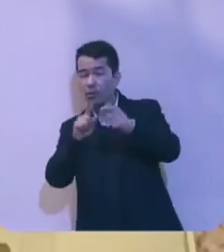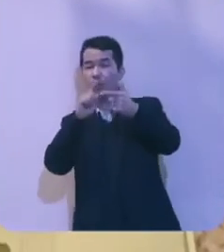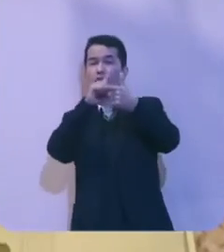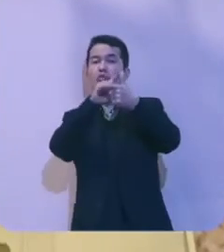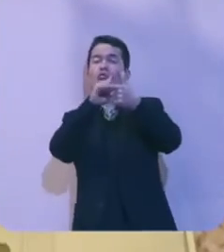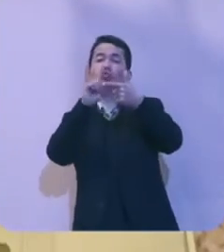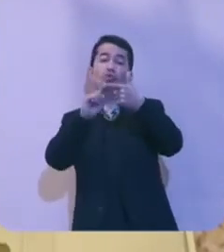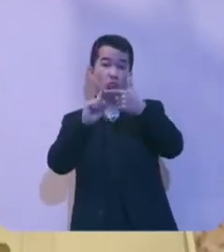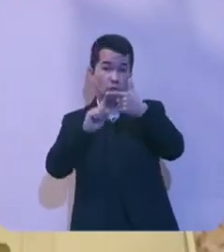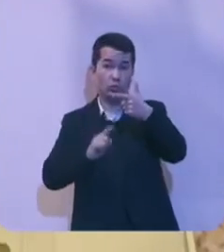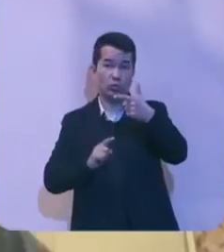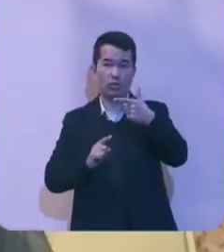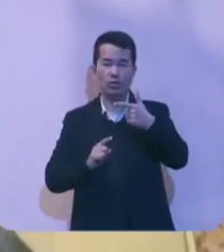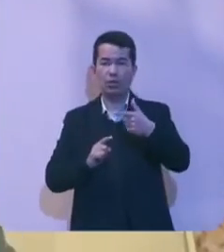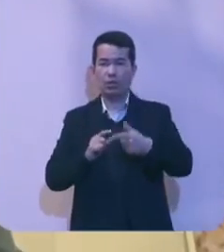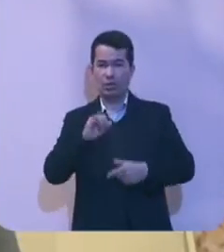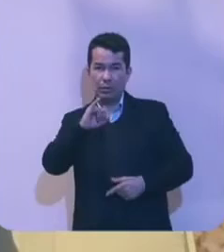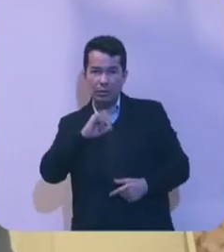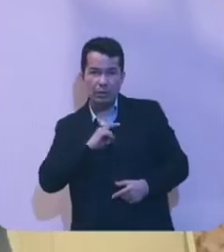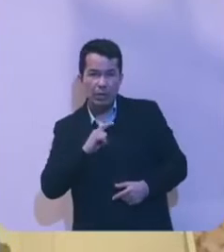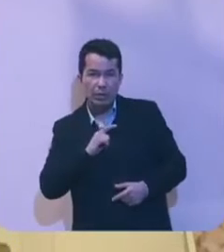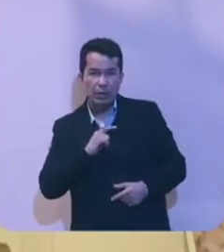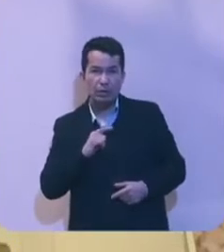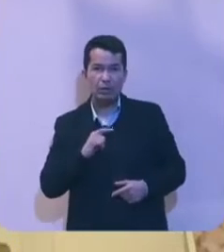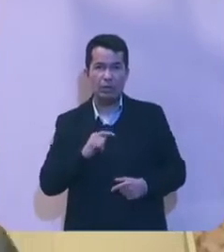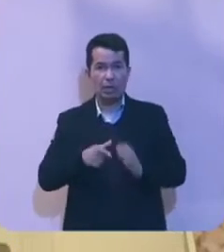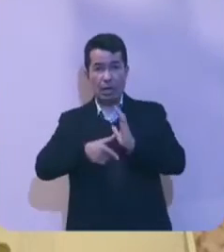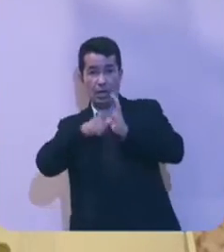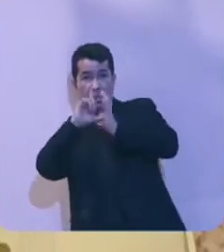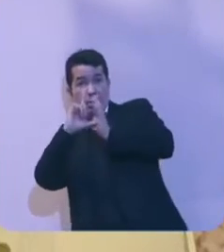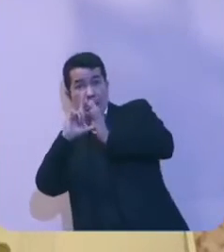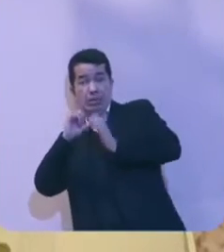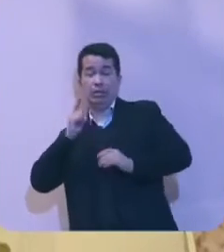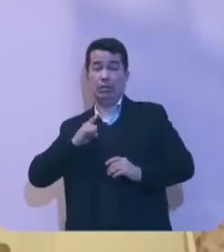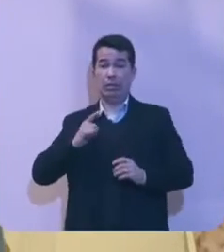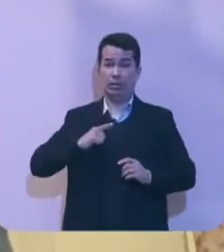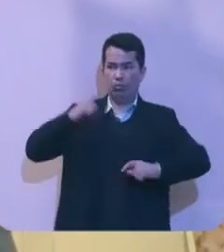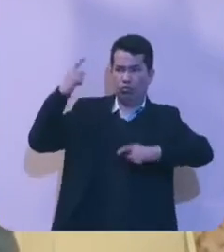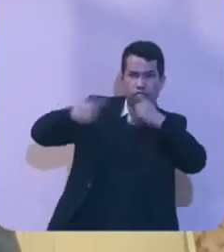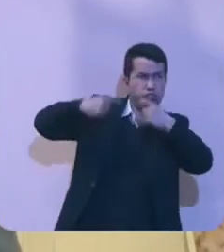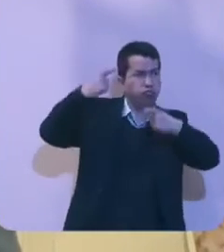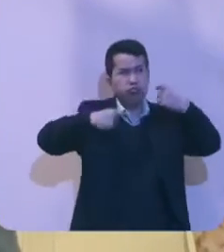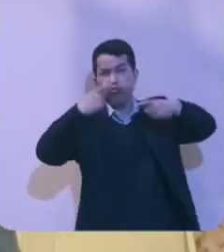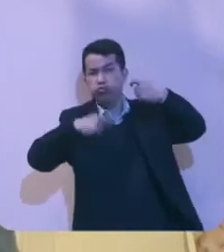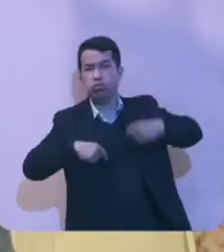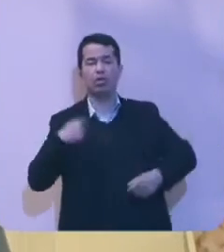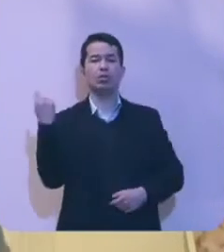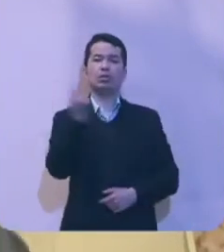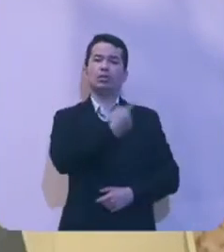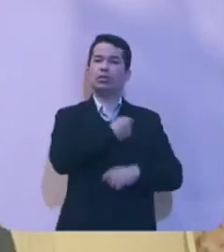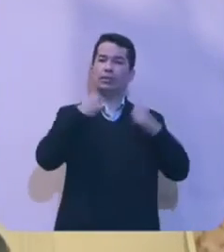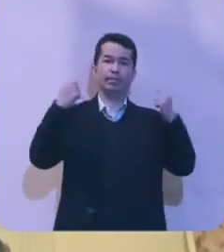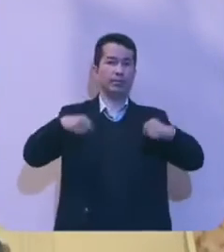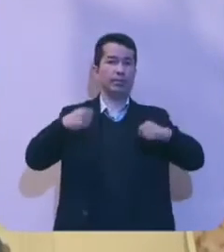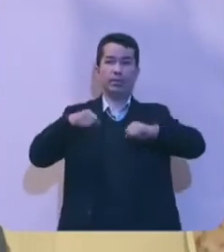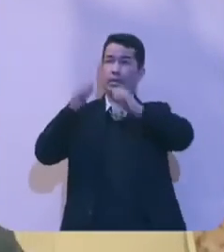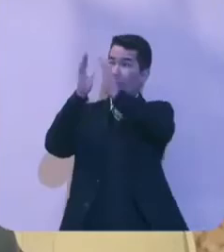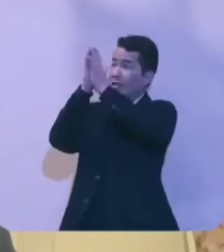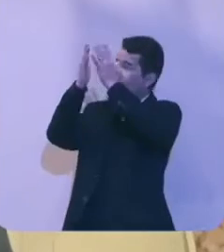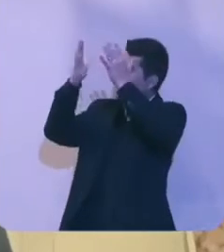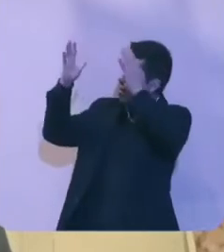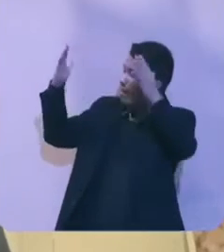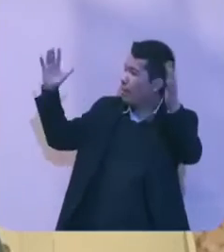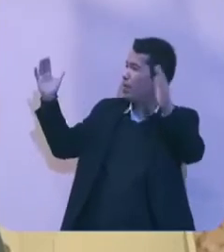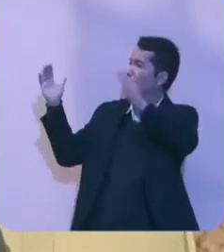vitória, antes da batalha começar, ou durante a batalha, a gente vai celebrando